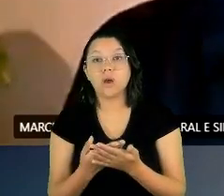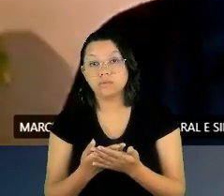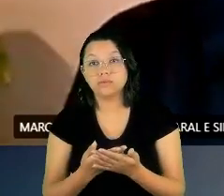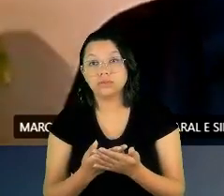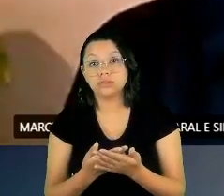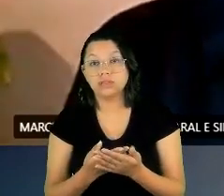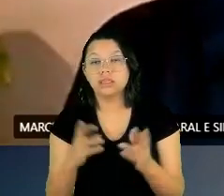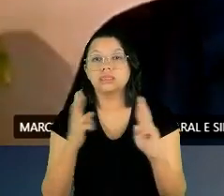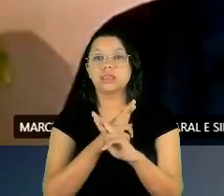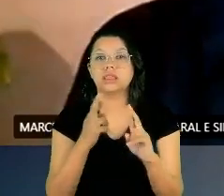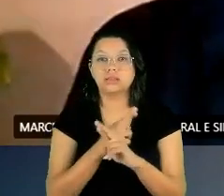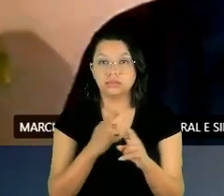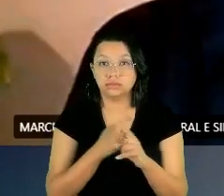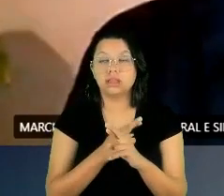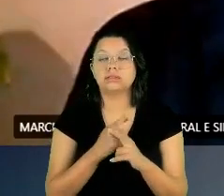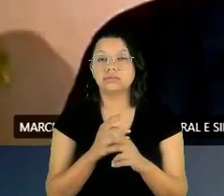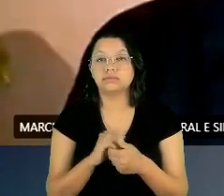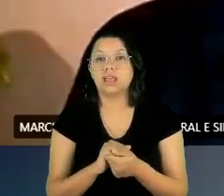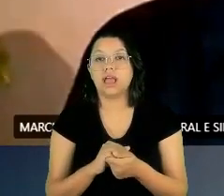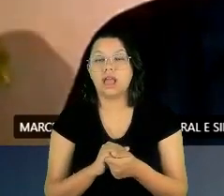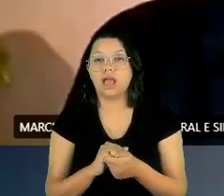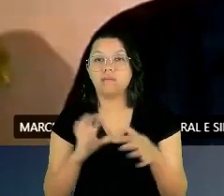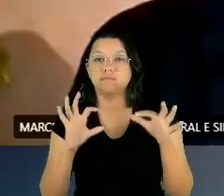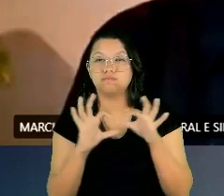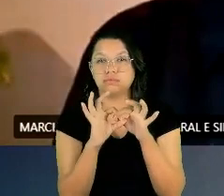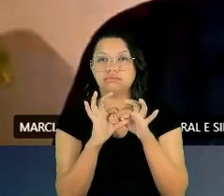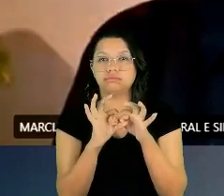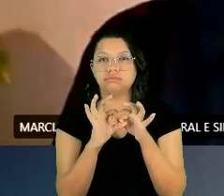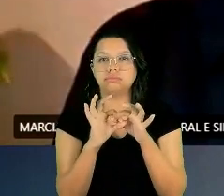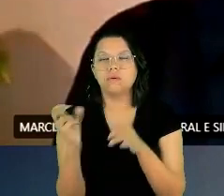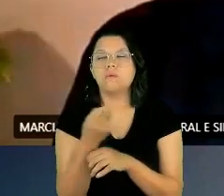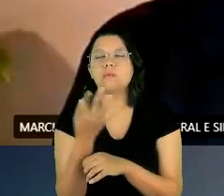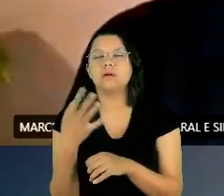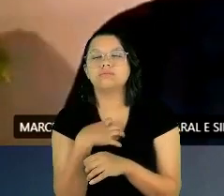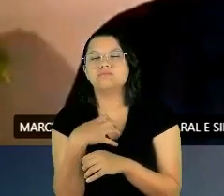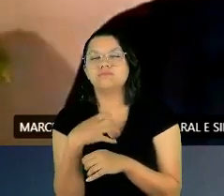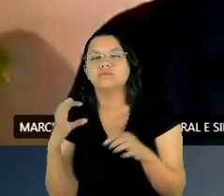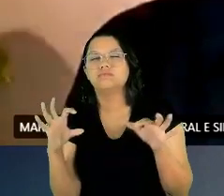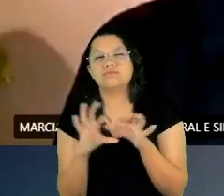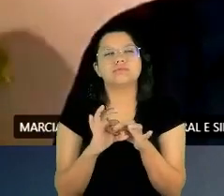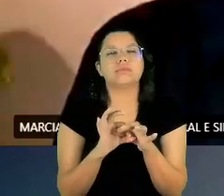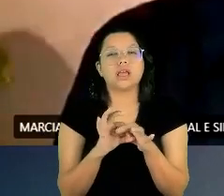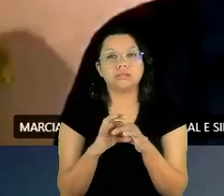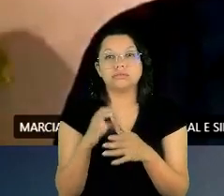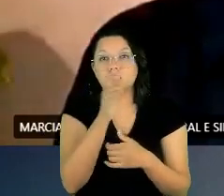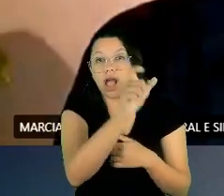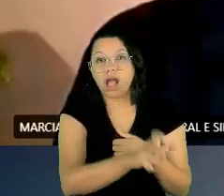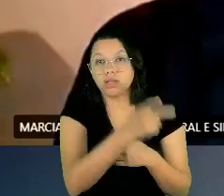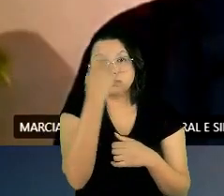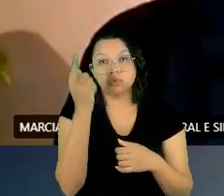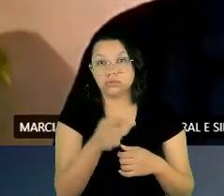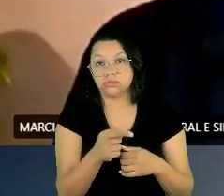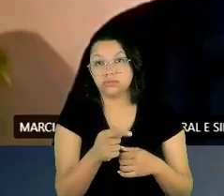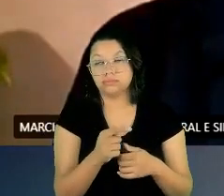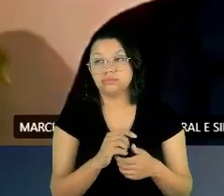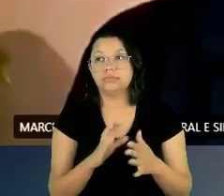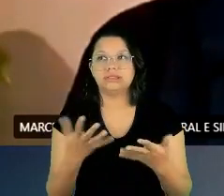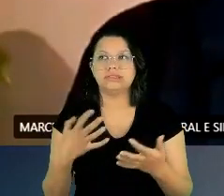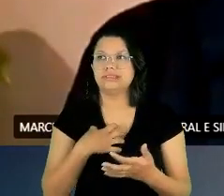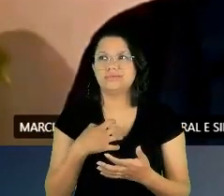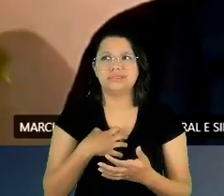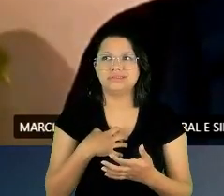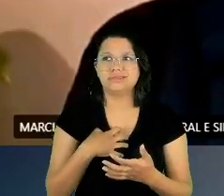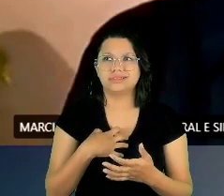de decisões de confiança estão relacionadas a vínculo. O quanto eu me sinto vinculado, conectado com aquela